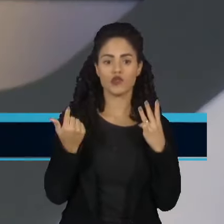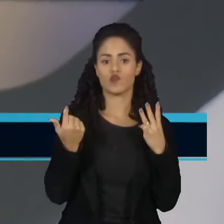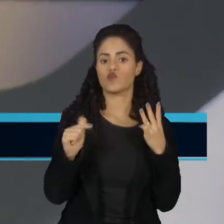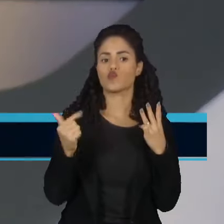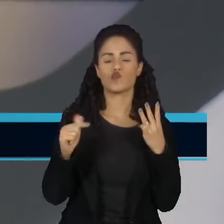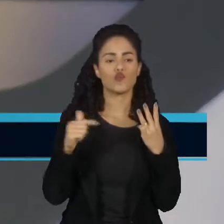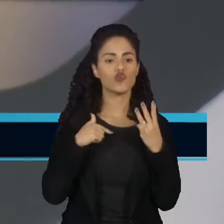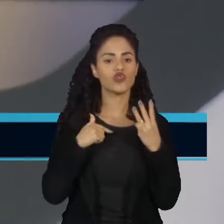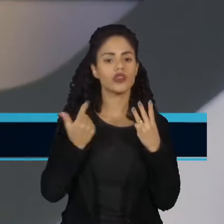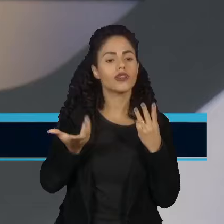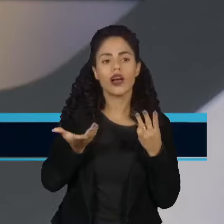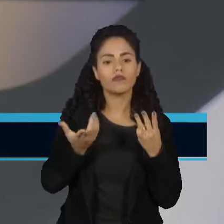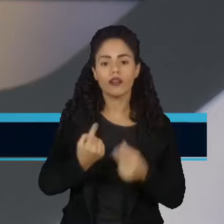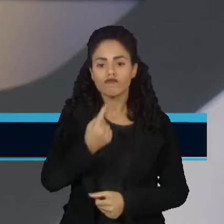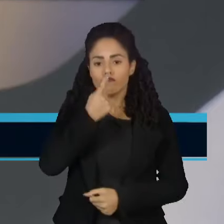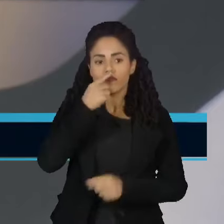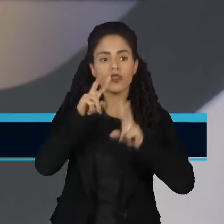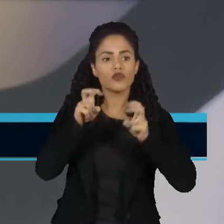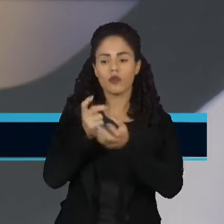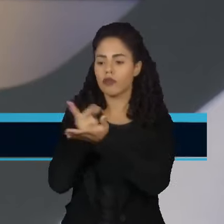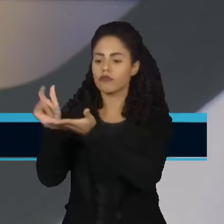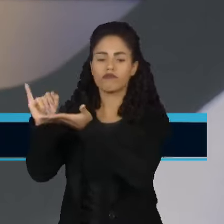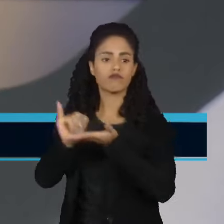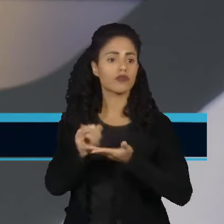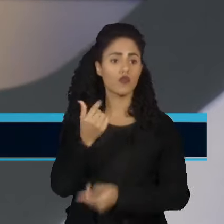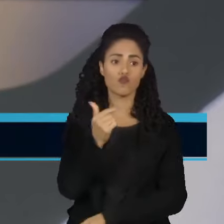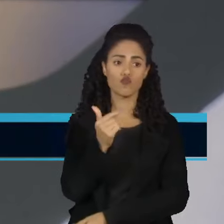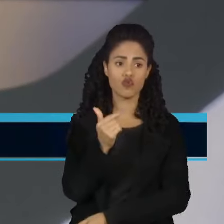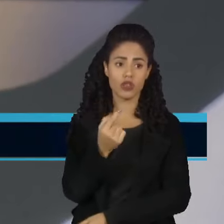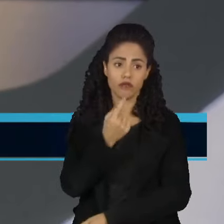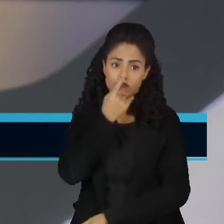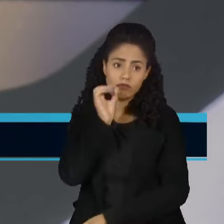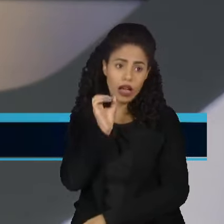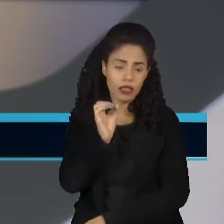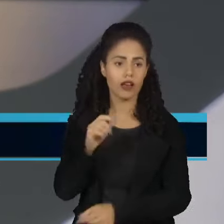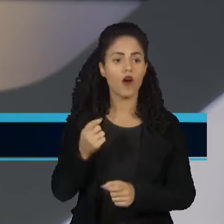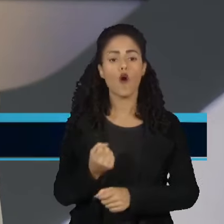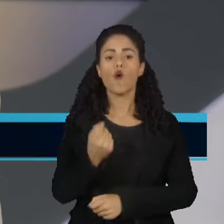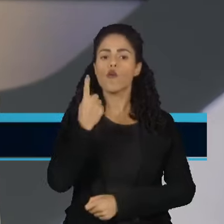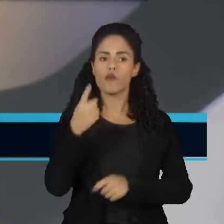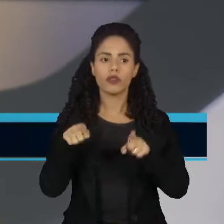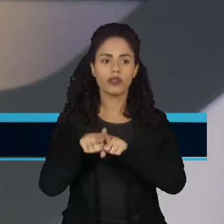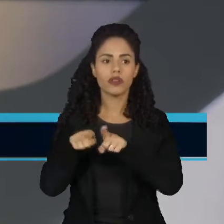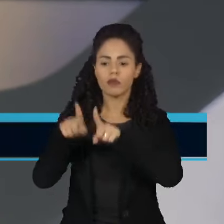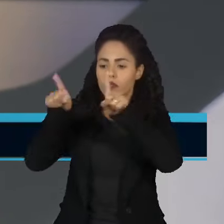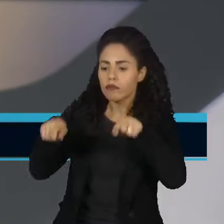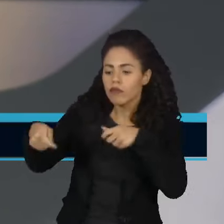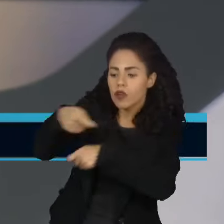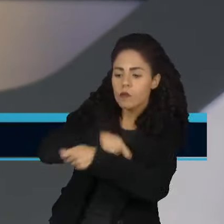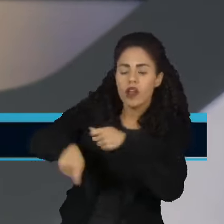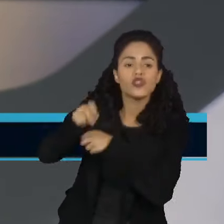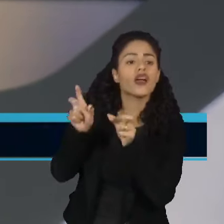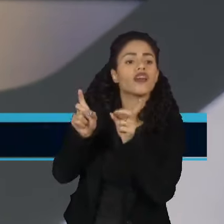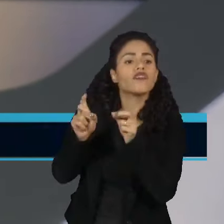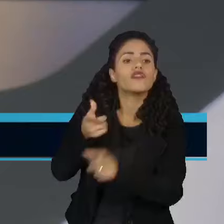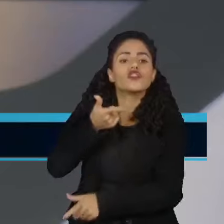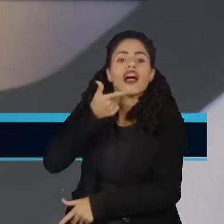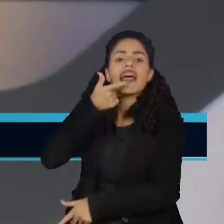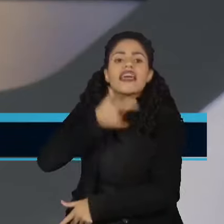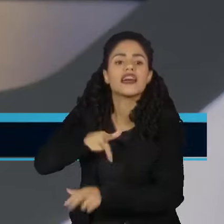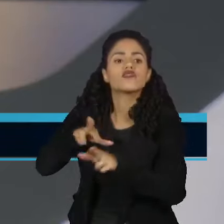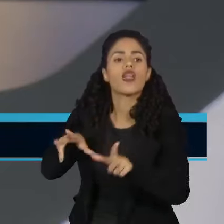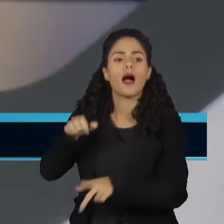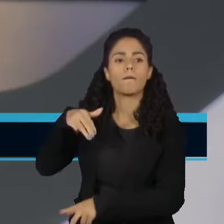menor afinidade com importação de nada. Uma delas era uma empresa, uma lojinha de queijos de